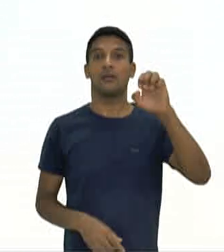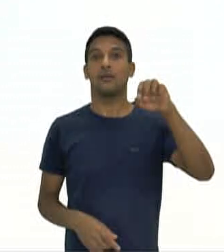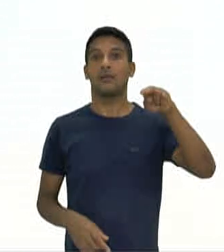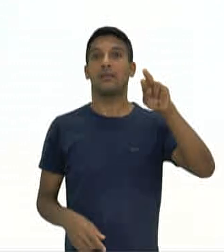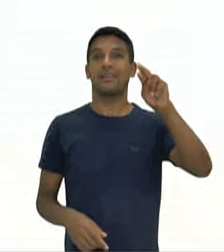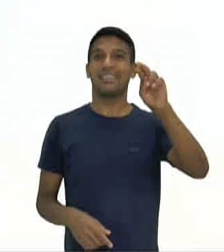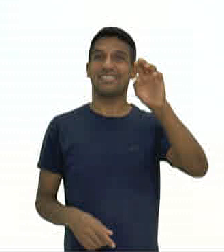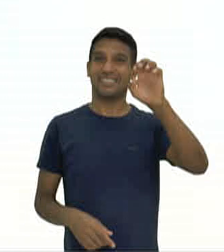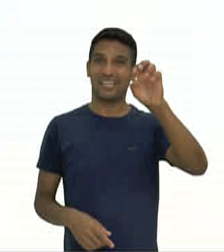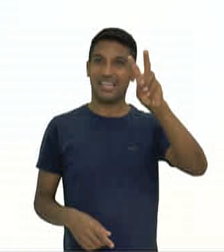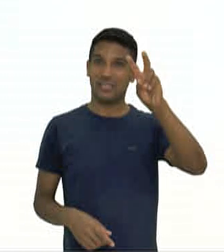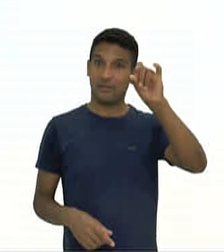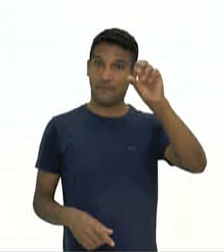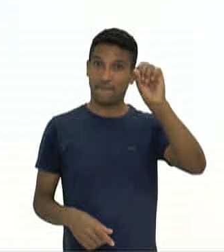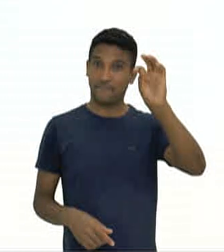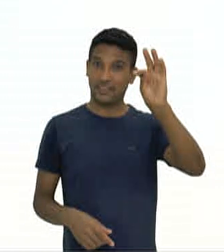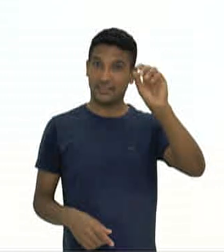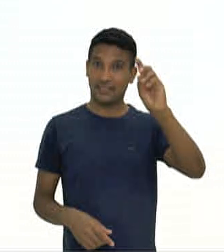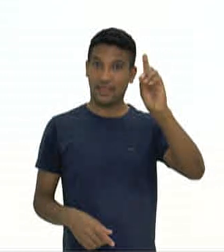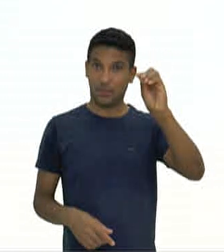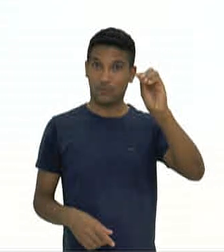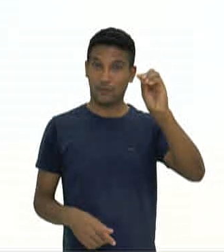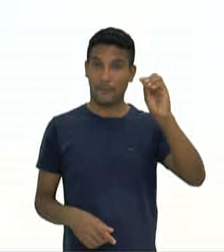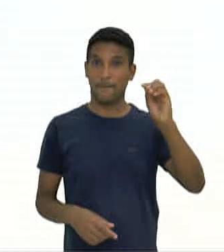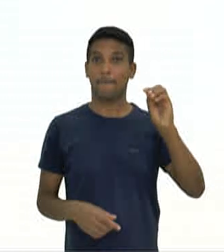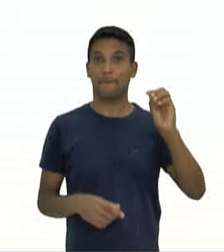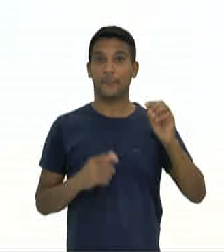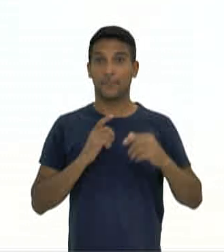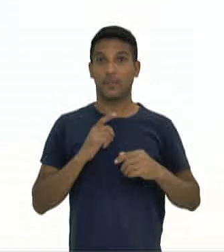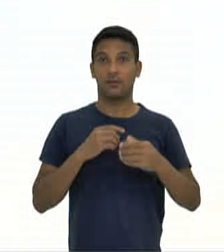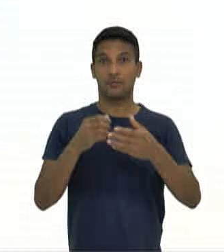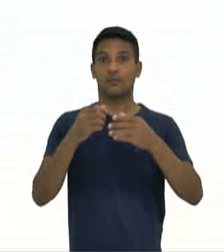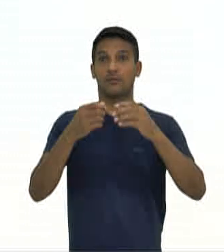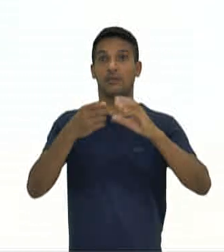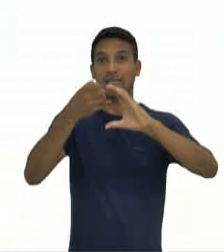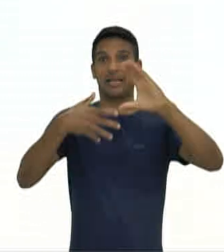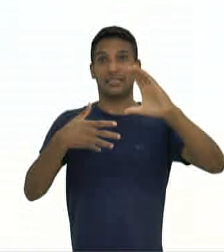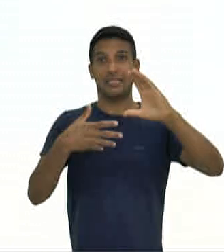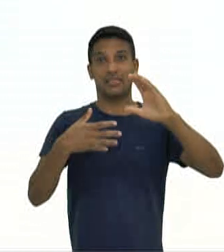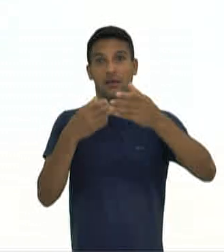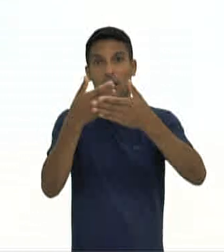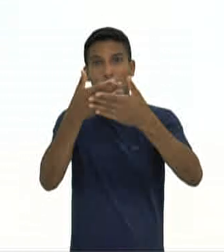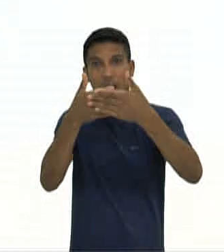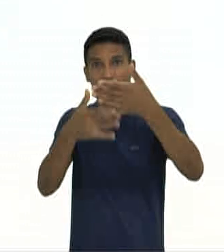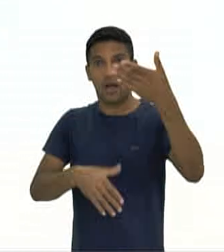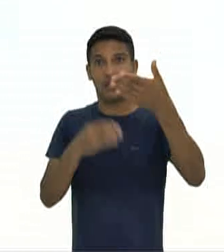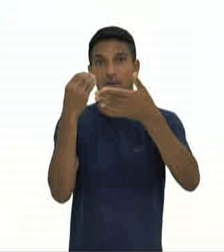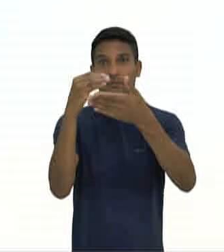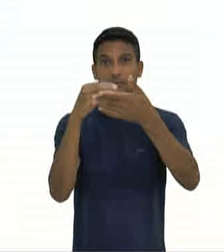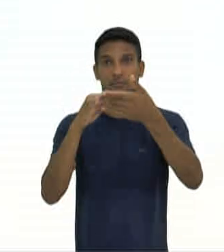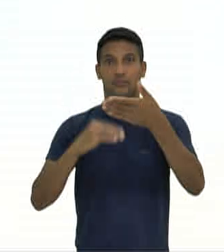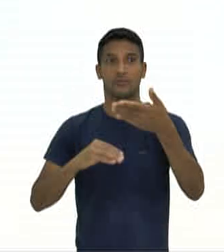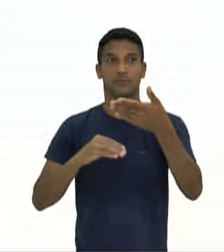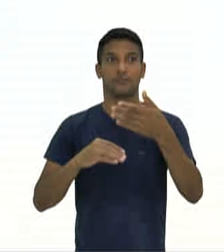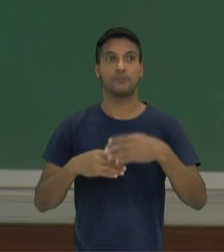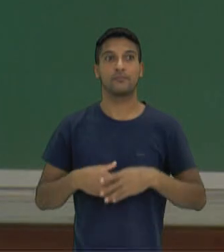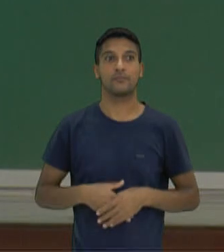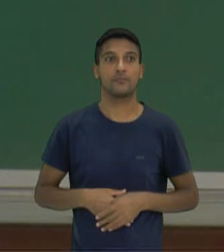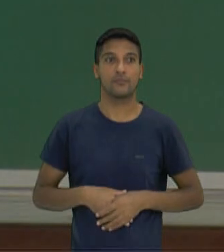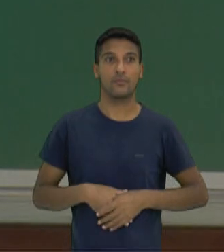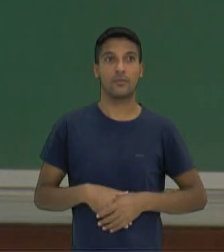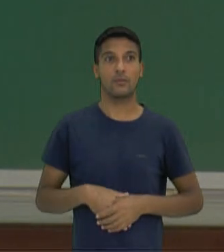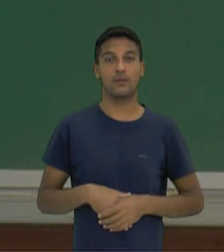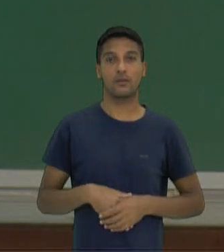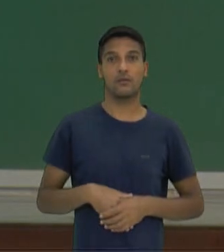quem entrevistou. E temos também a indicação de quem é o entrevistador. Nós não temos o jornalista específico, mas sabemos que